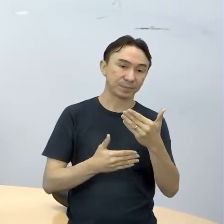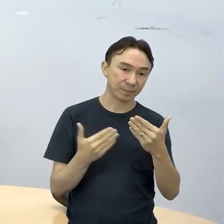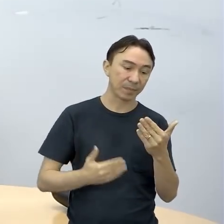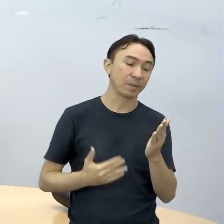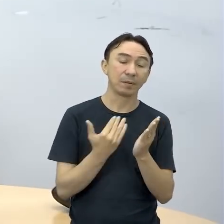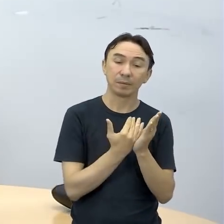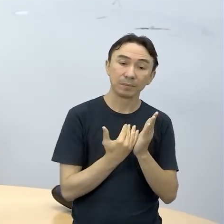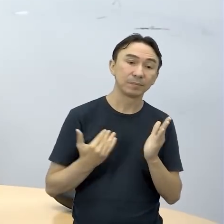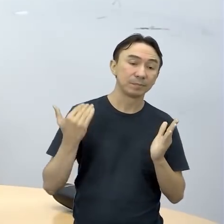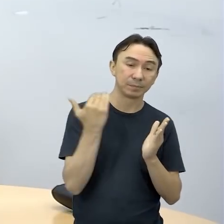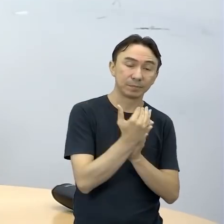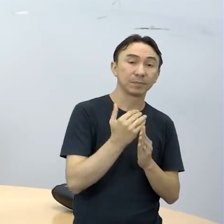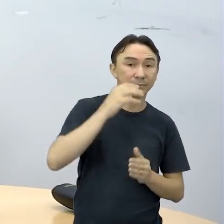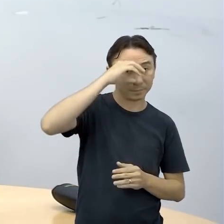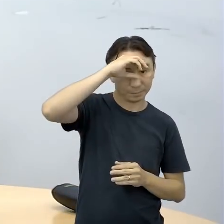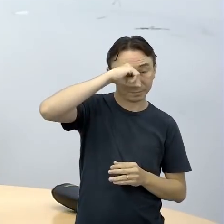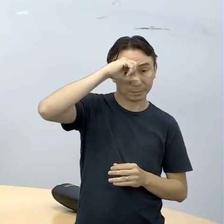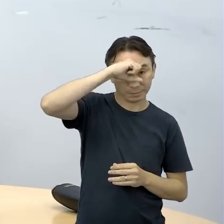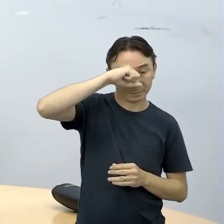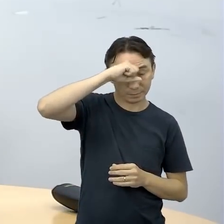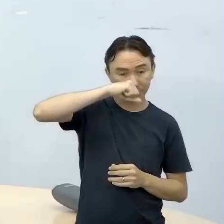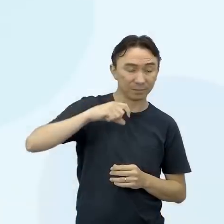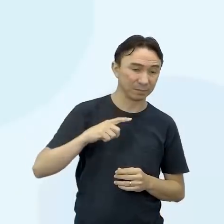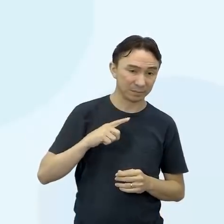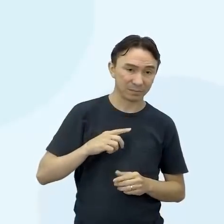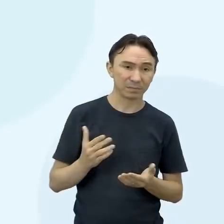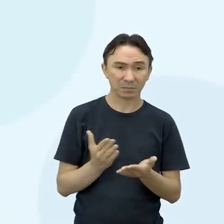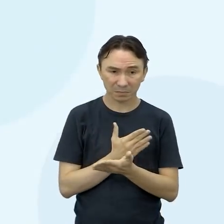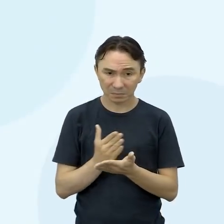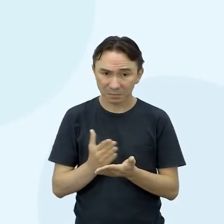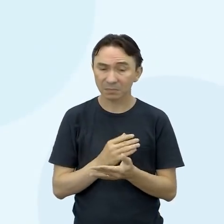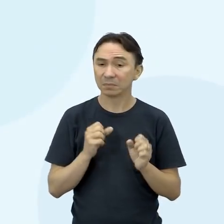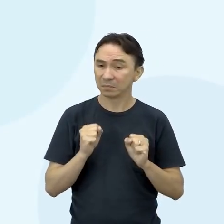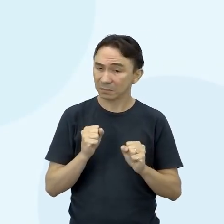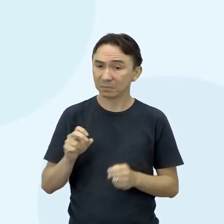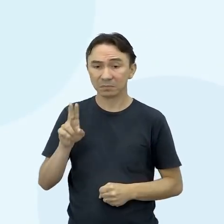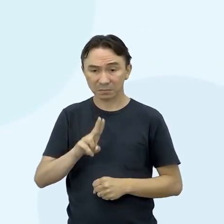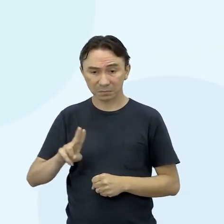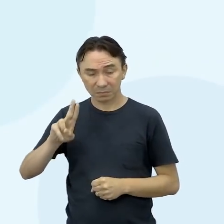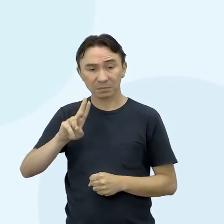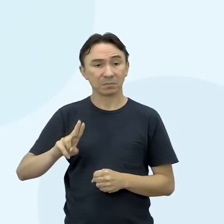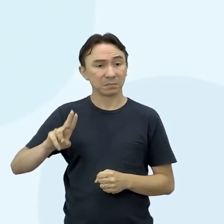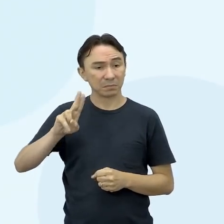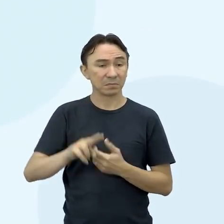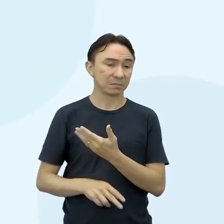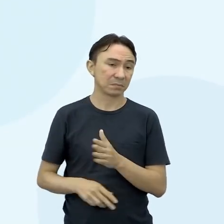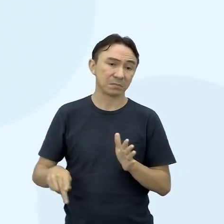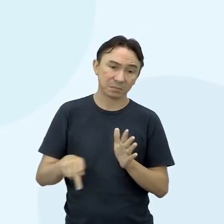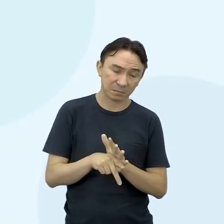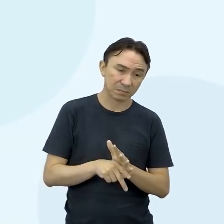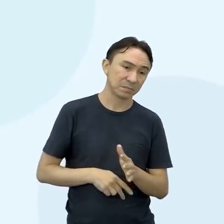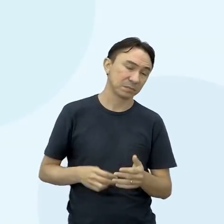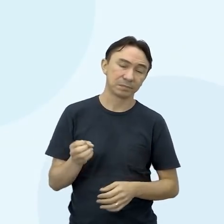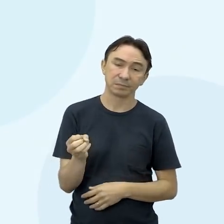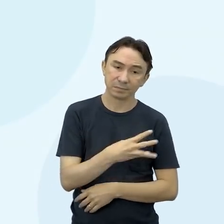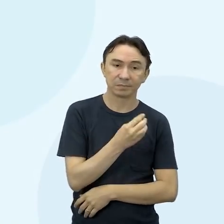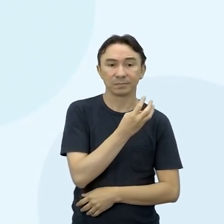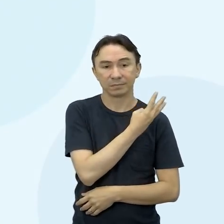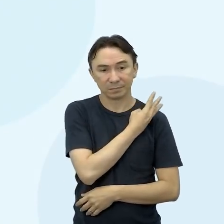colocou aqui de apoio de alguns materiais que vocês podem estar utilizando. do novo ensino médio, dos